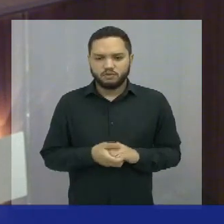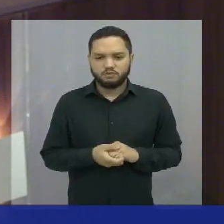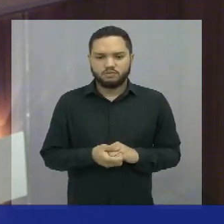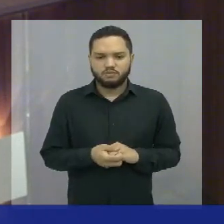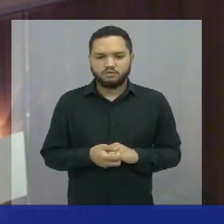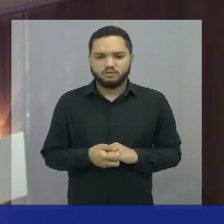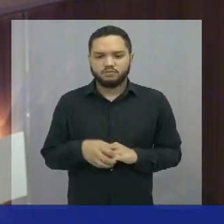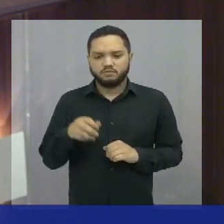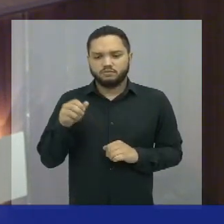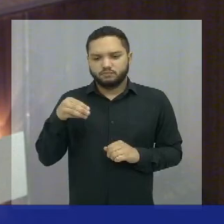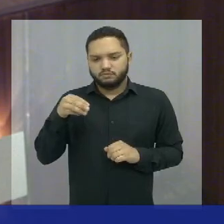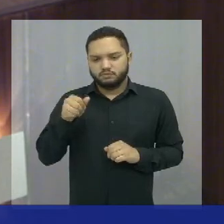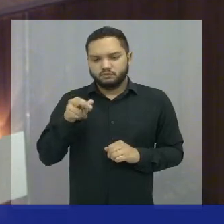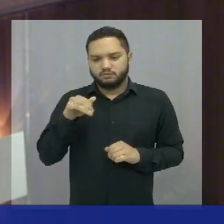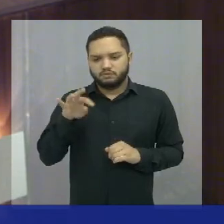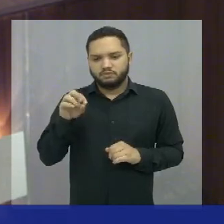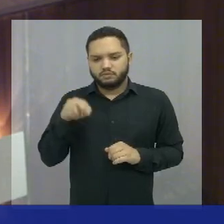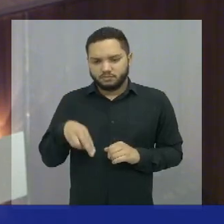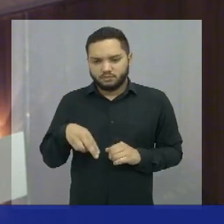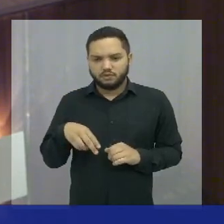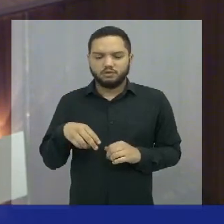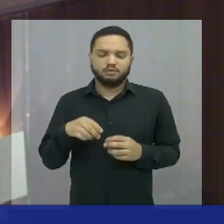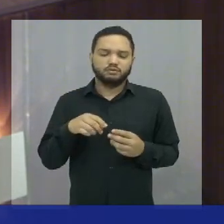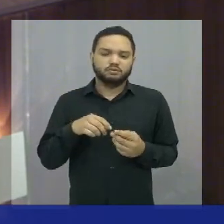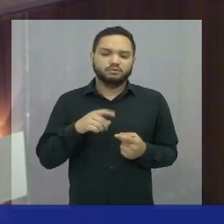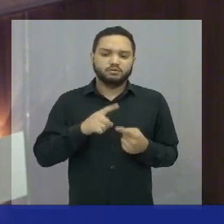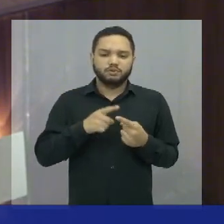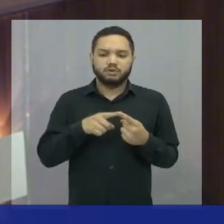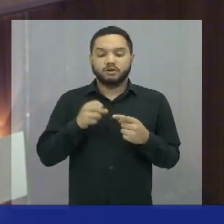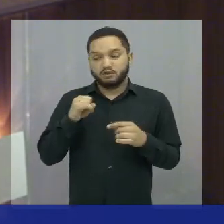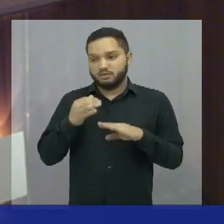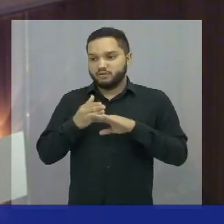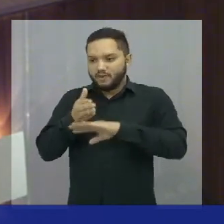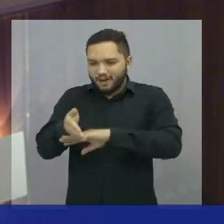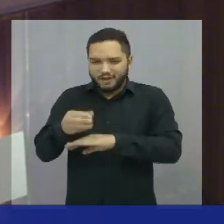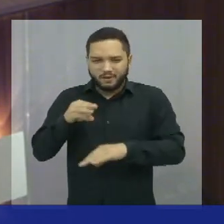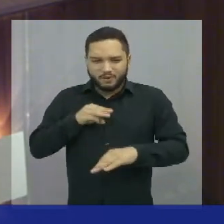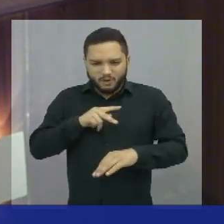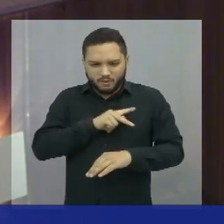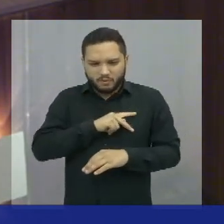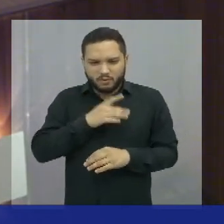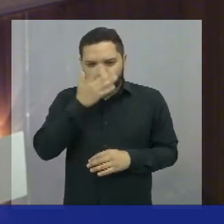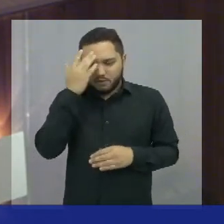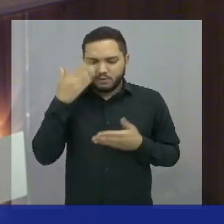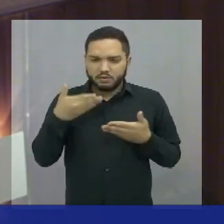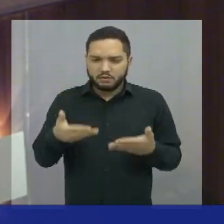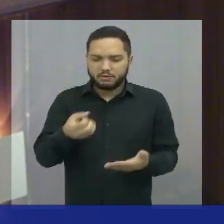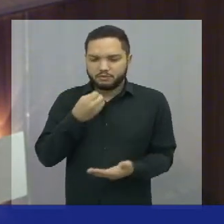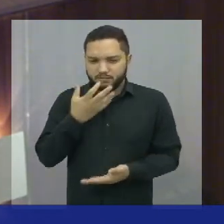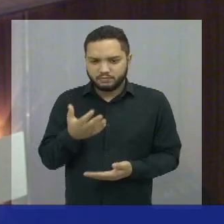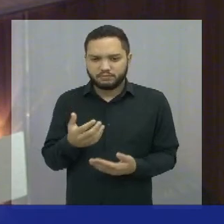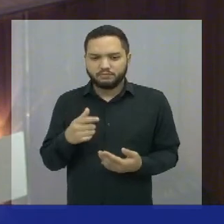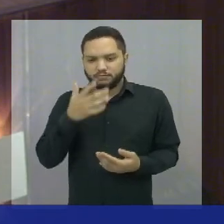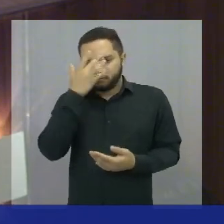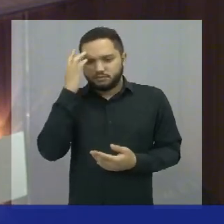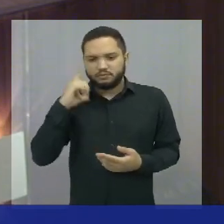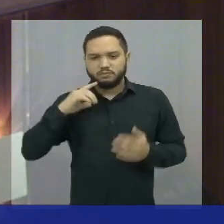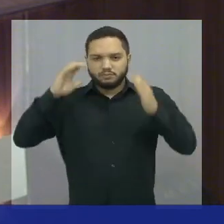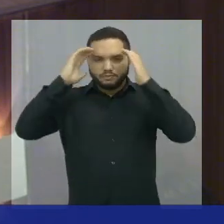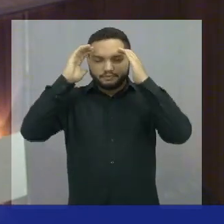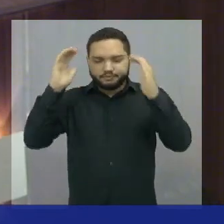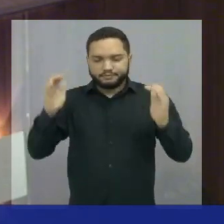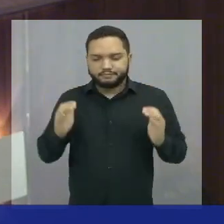a Agdas. Quando a gente vai no Ministério Público, a gente é tão bem recebido, sabia? A gente é respeitado, a